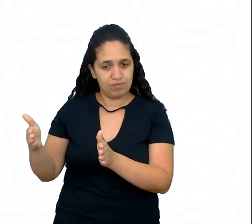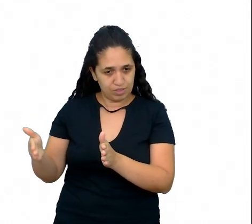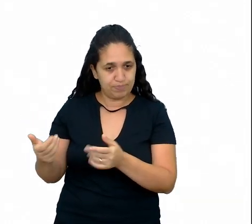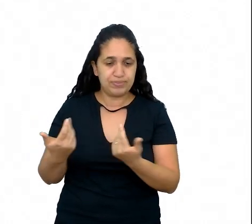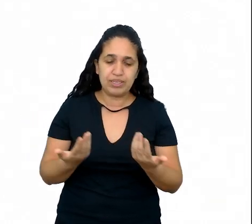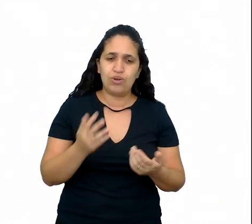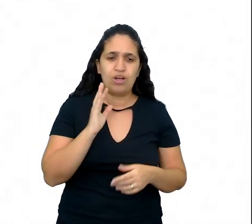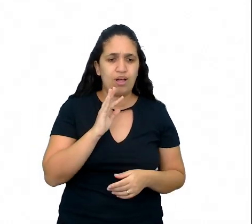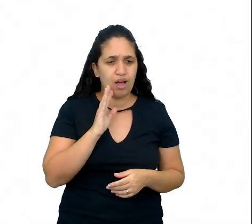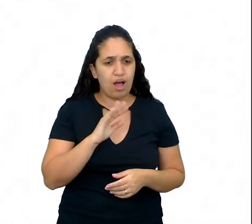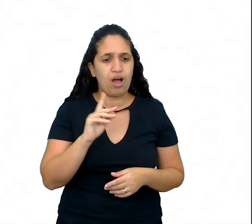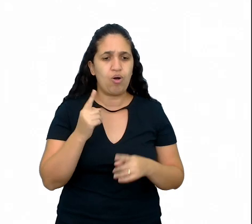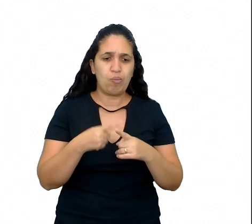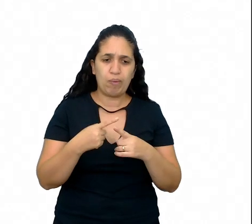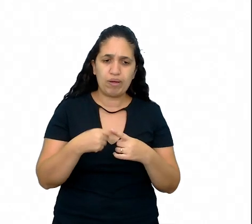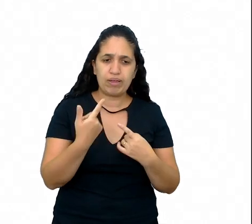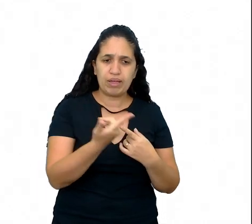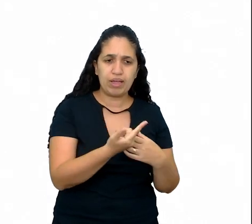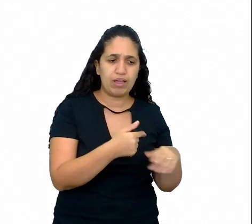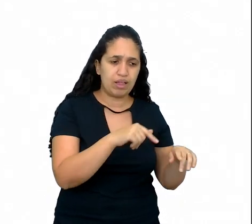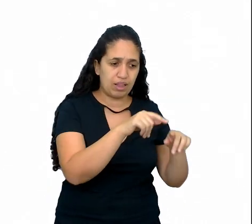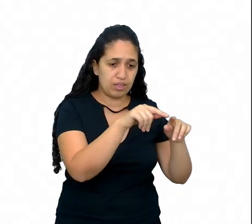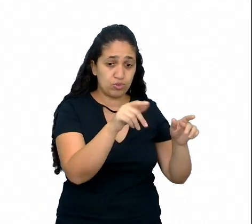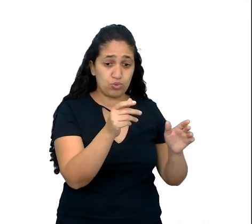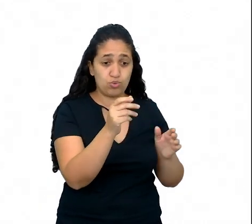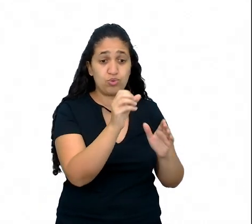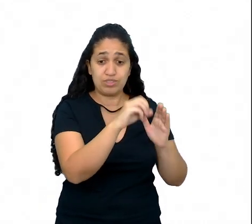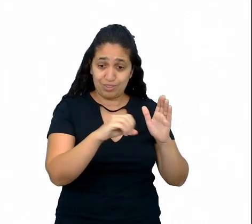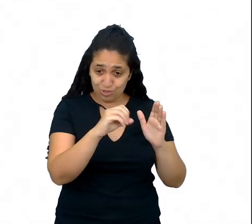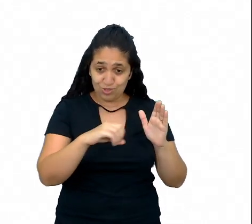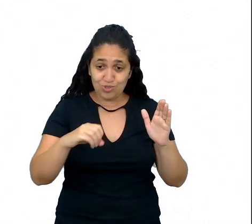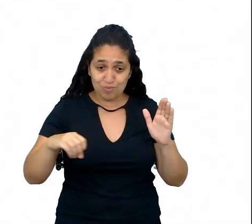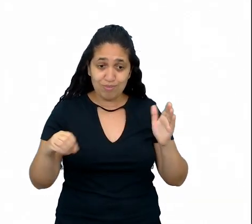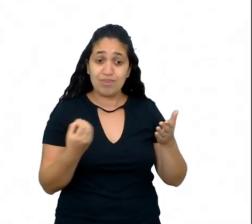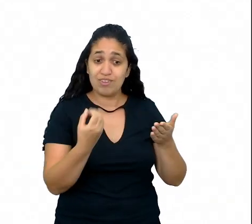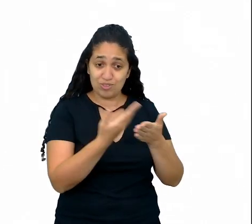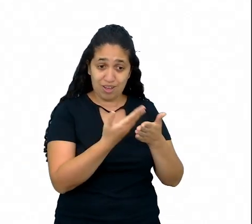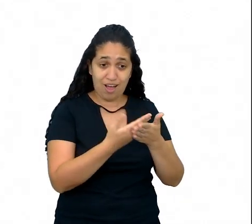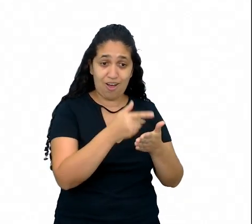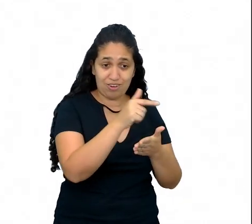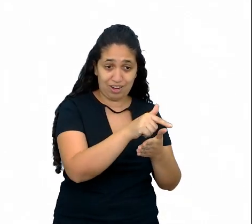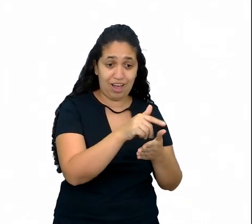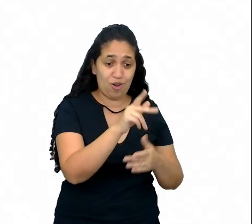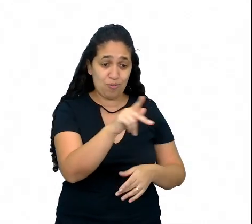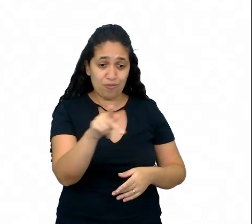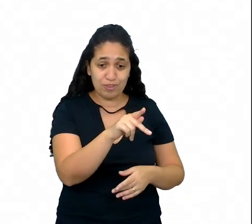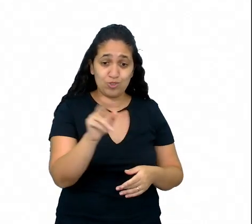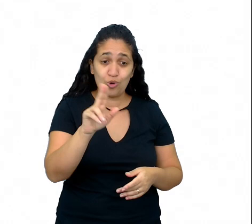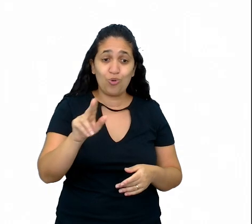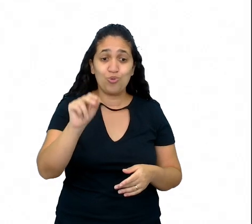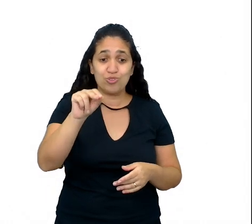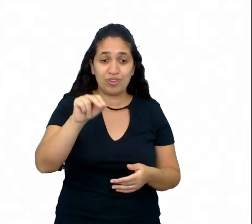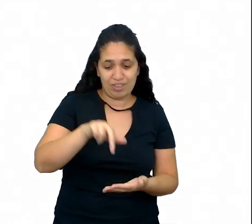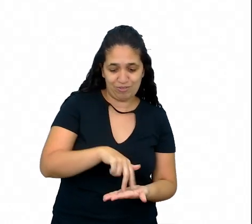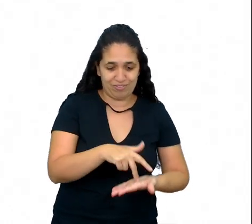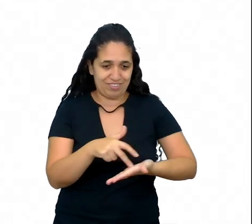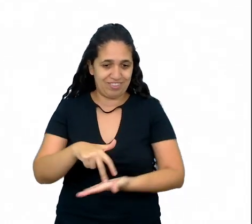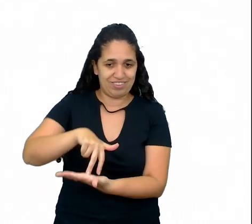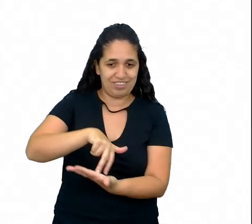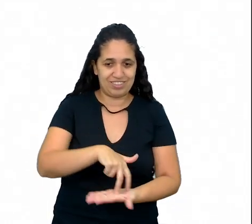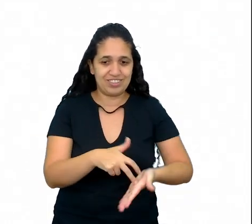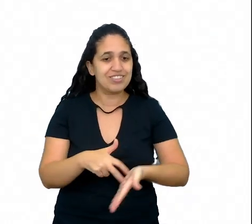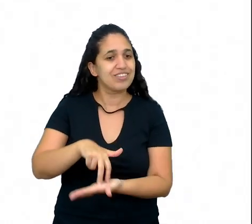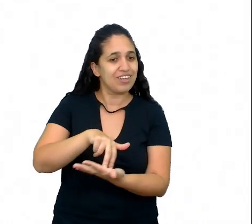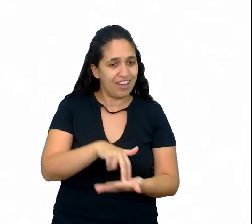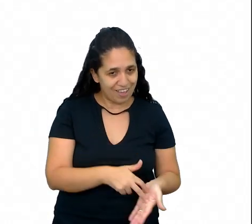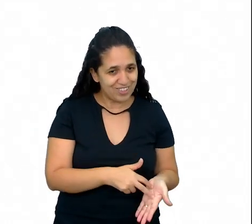que a gente tem uma aula lá do Centro de Mídias que o professor utiliza um skate ali na aula para falar sobre giro. Isso daí